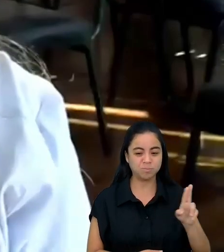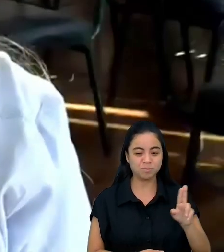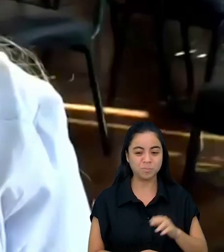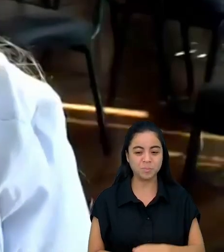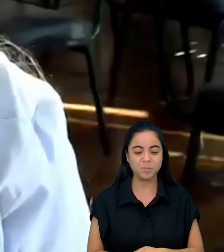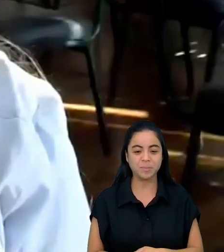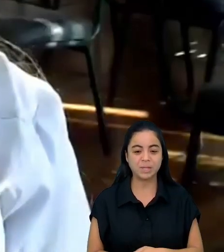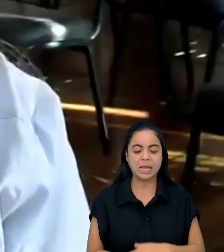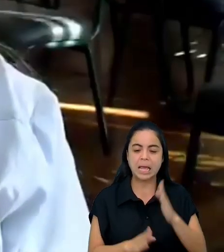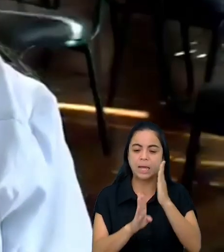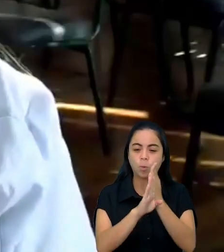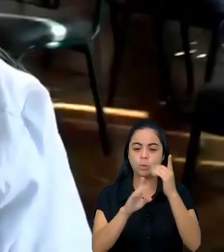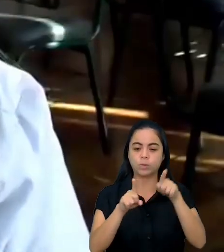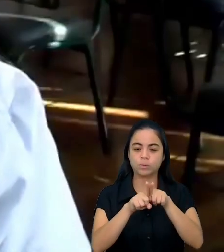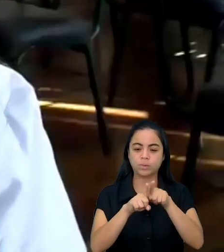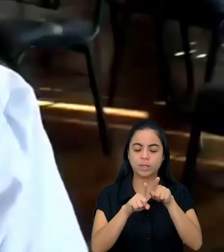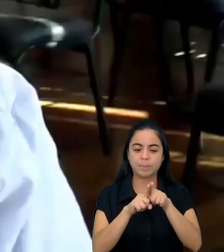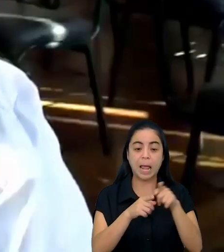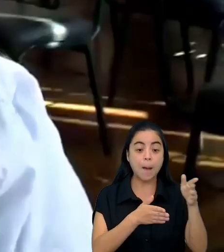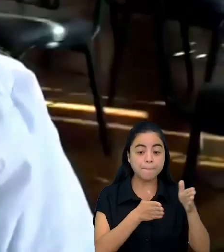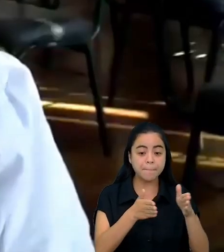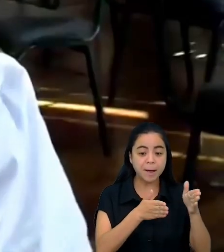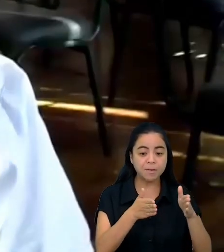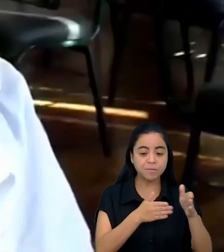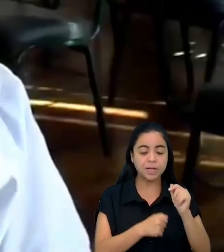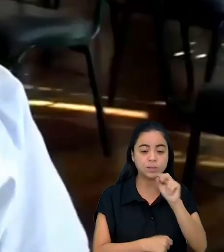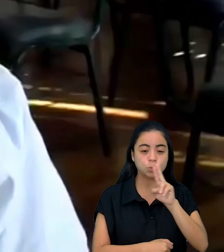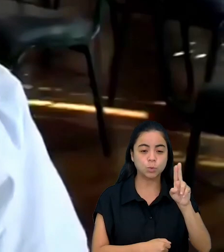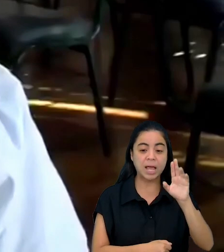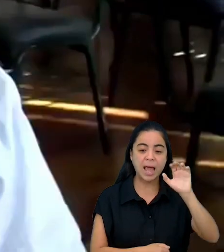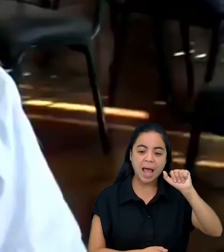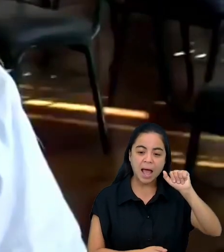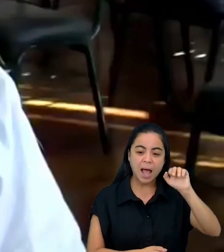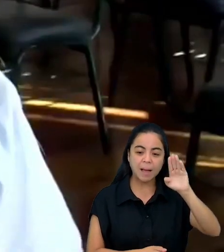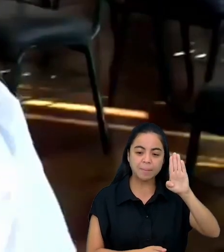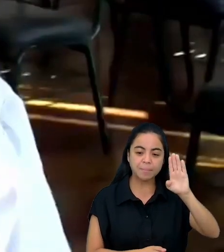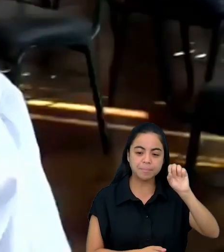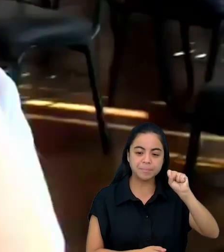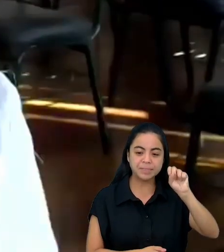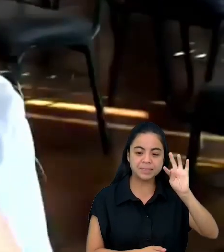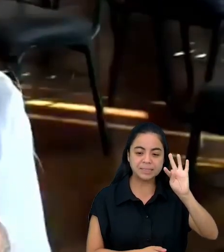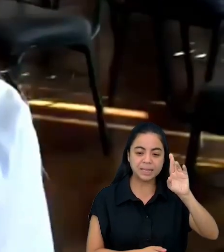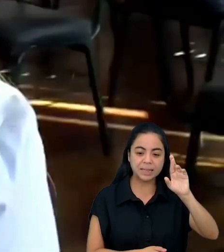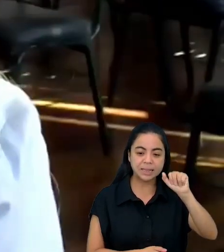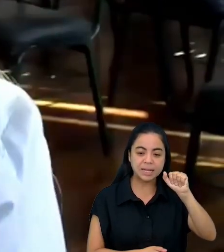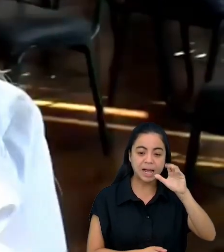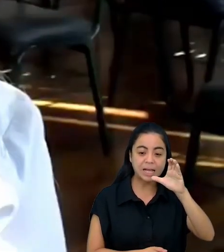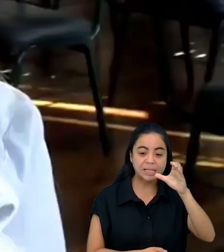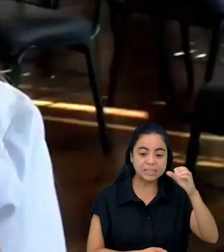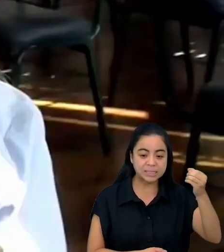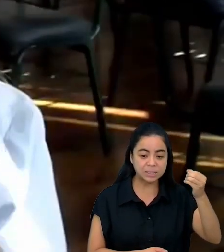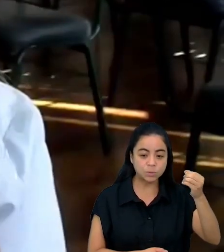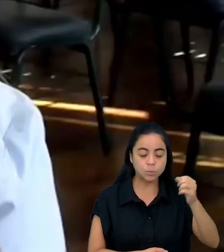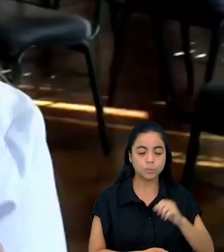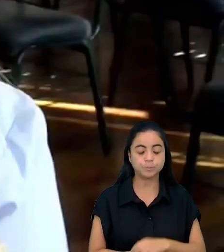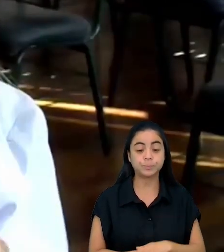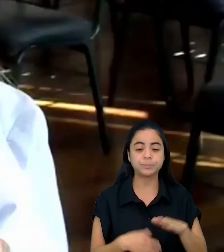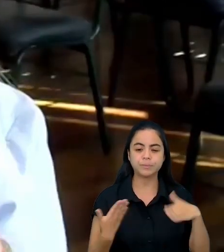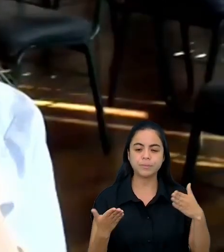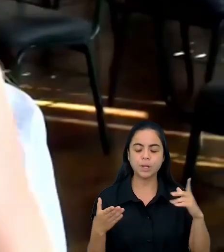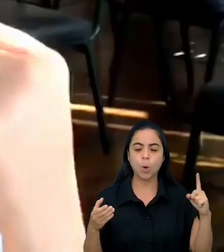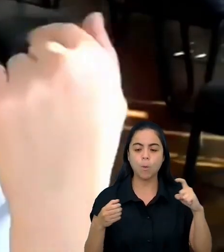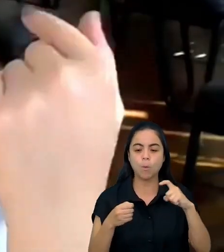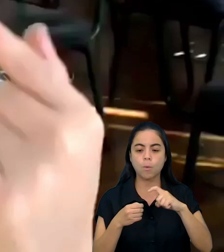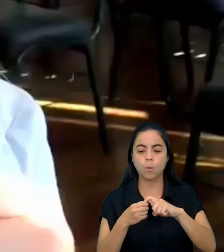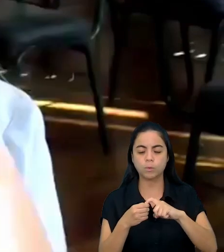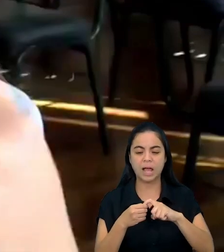já encontram uma fase chamada de abstração, certo? Agora a gente vai voltar um pouquinho e a gente